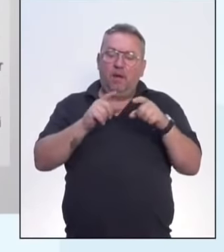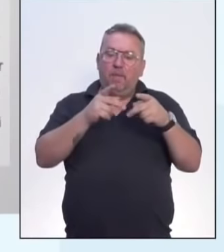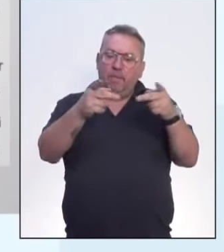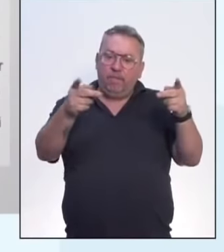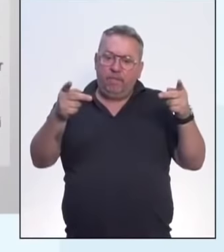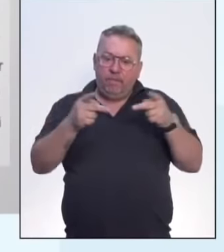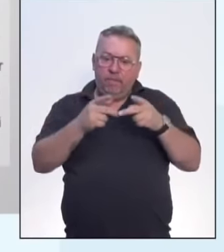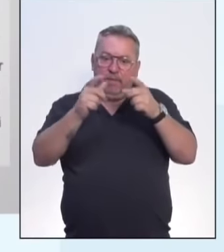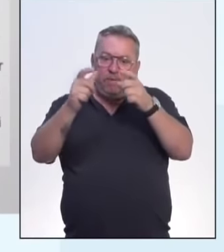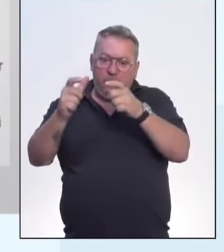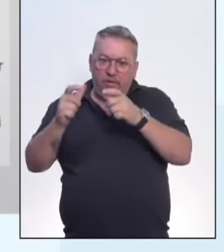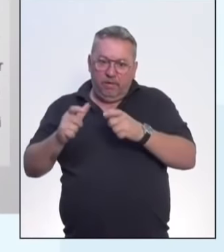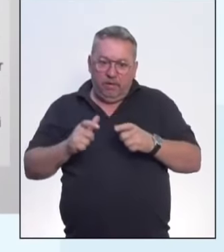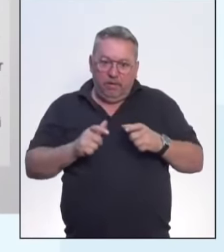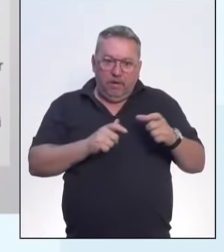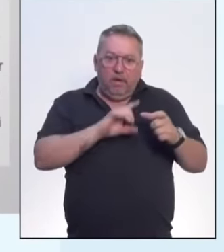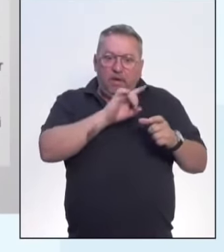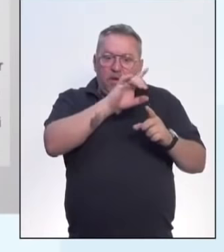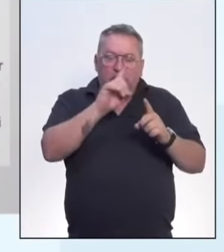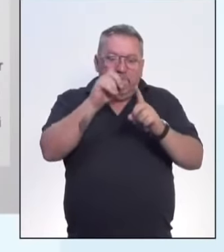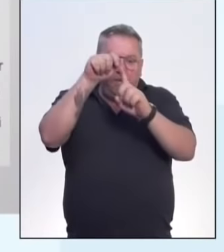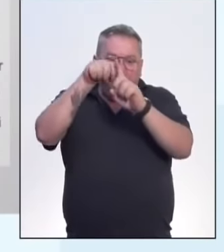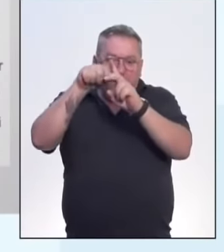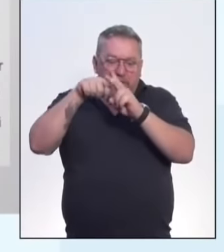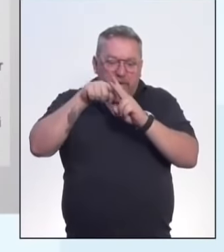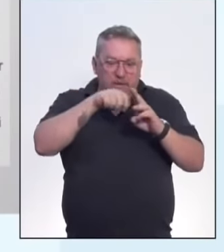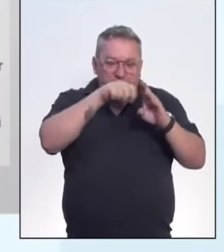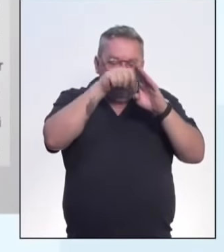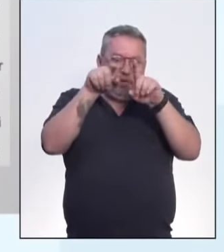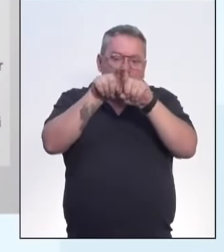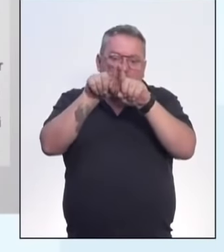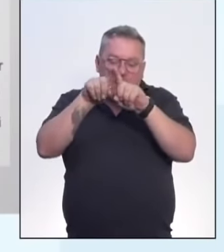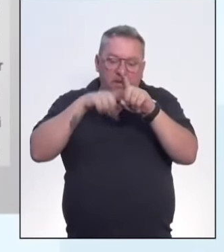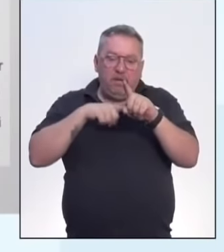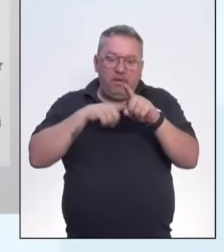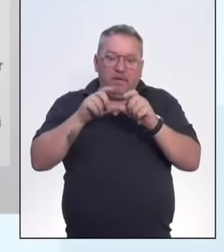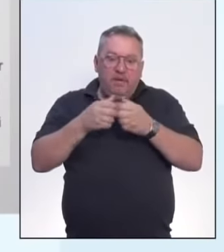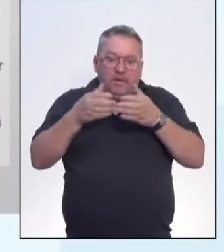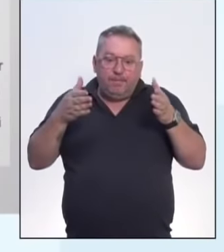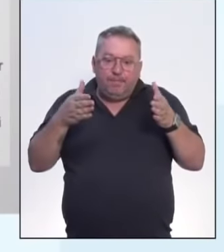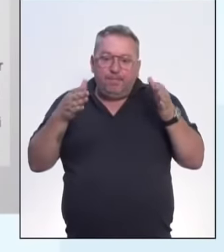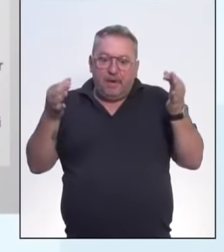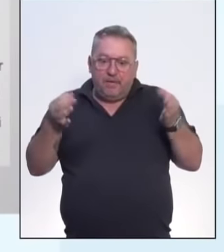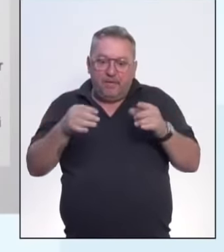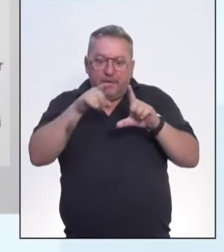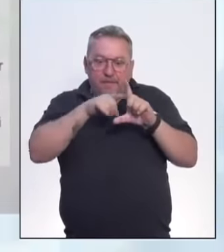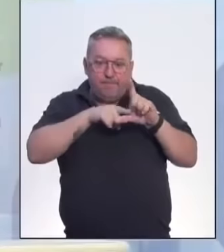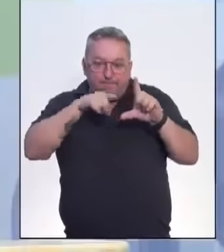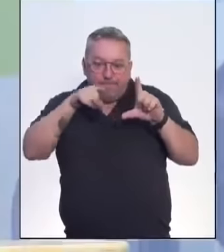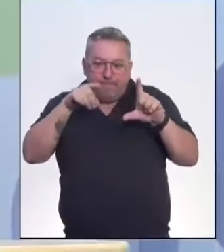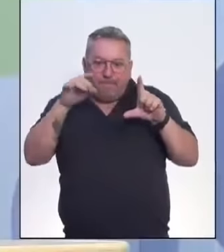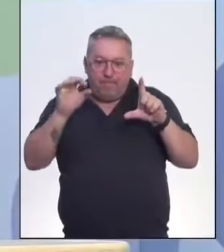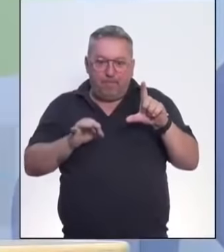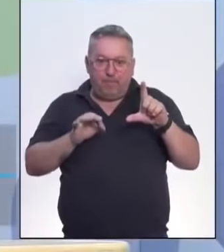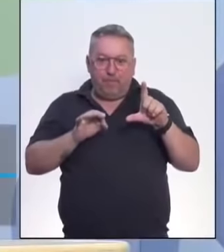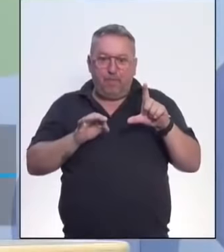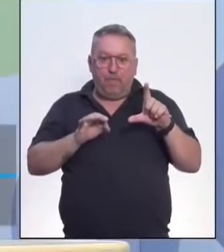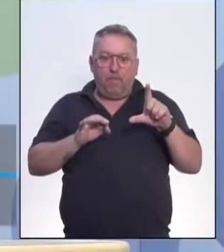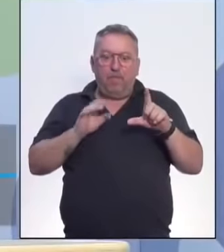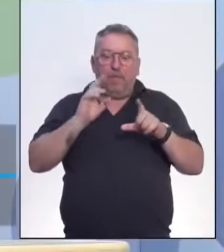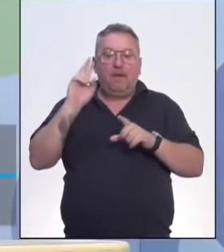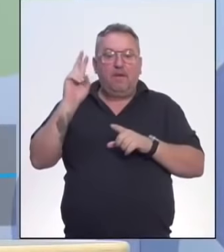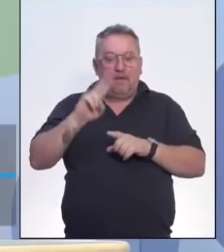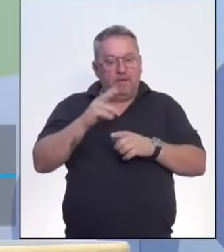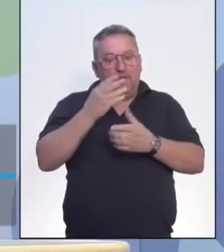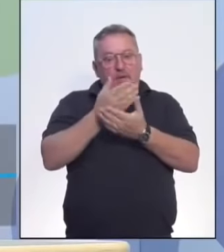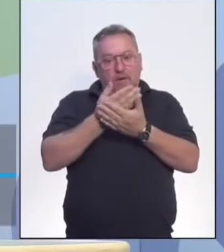na realidade, né, cada um deles tem um tamanho, né, tem uma dimensão, tem uma abertura angular, não é isso? Exatamente, que a gente também viu